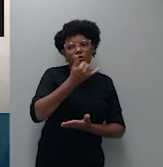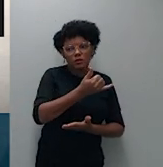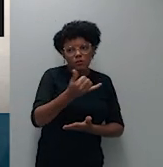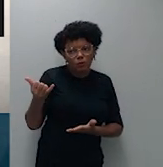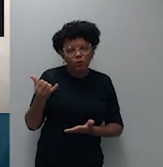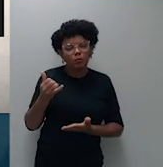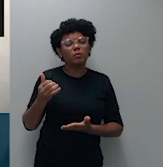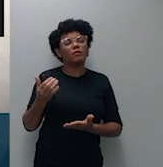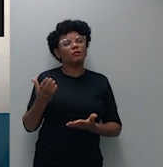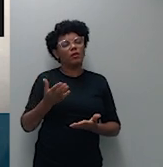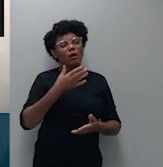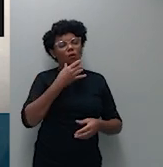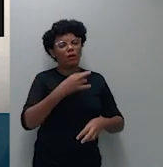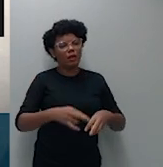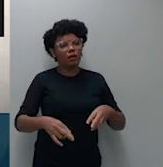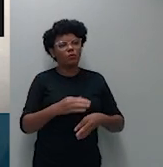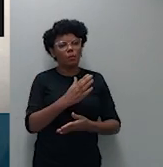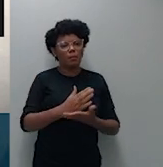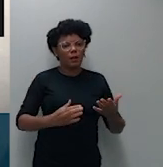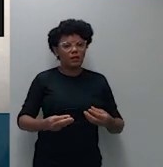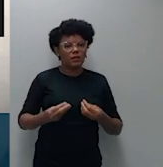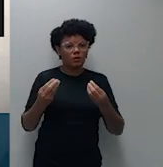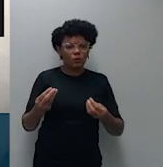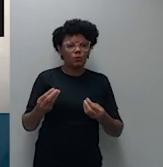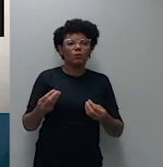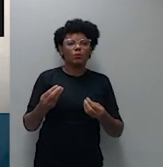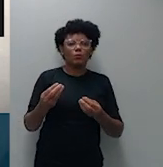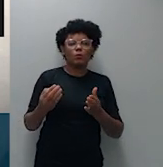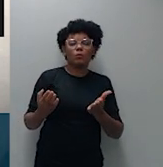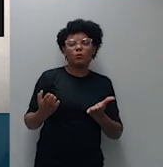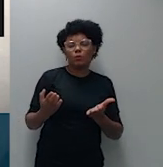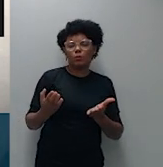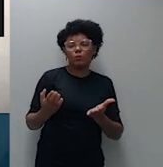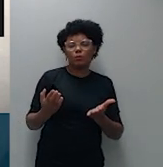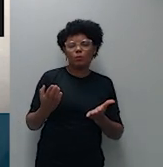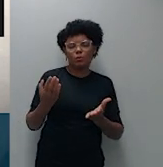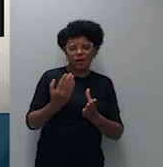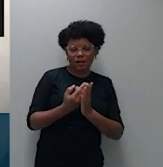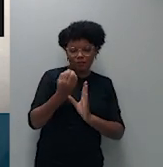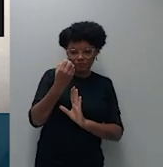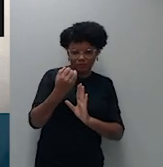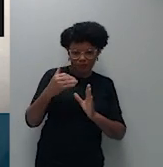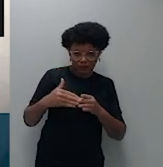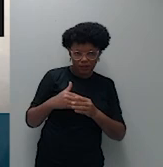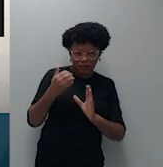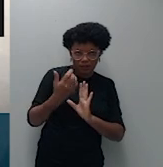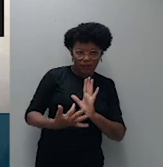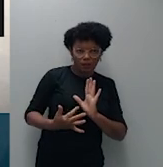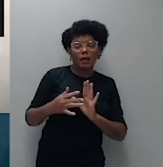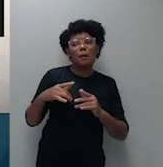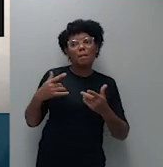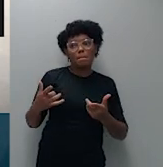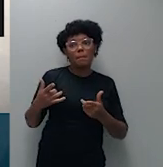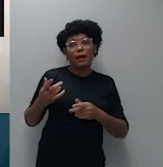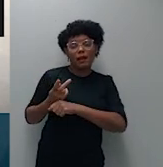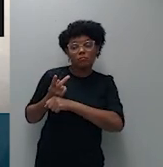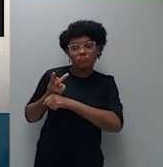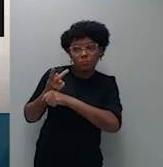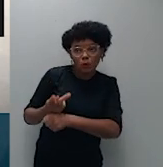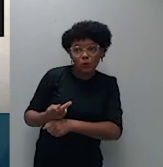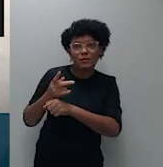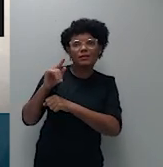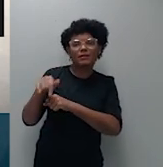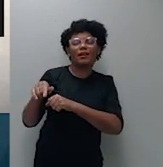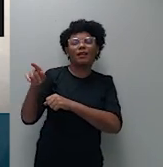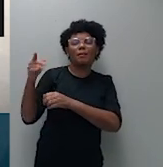do relator parcial provimento ao agravo interno de logo ao recurso especial para cassar o acórdão proferido nos